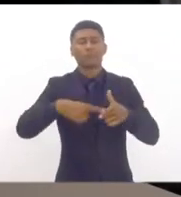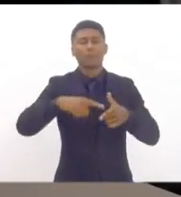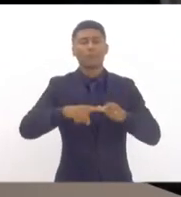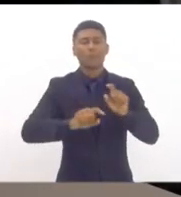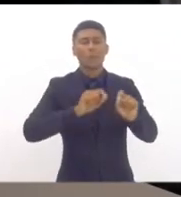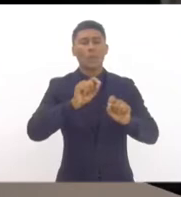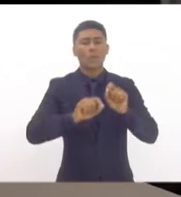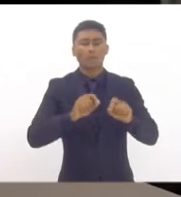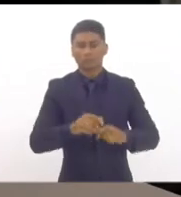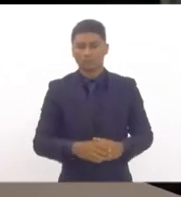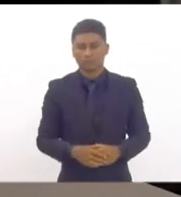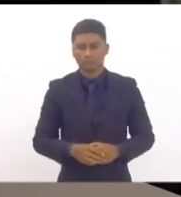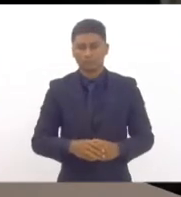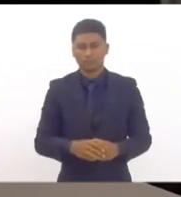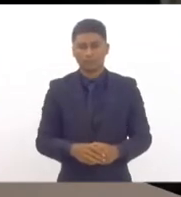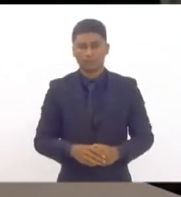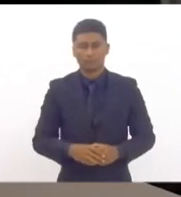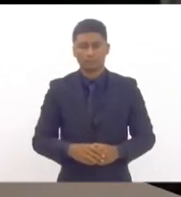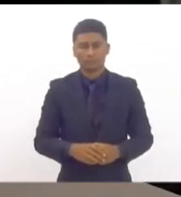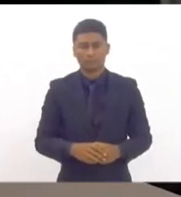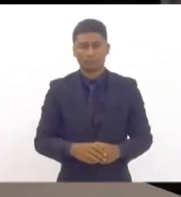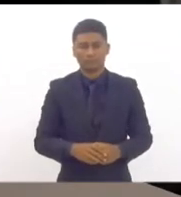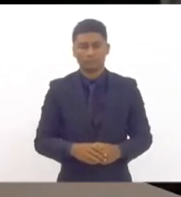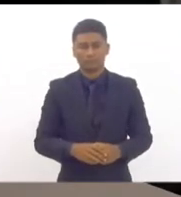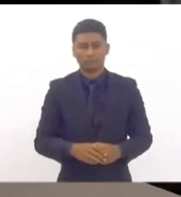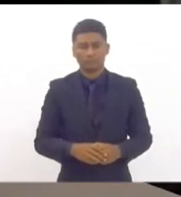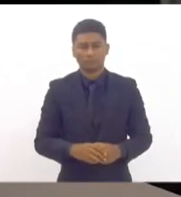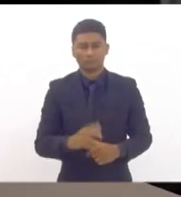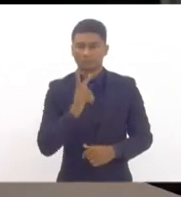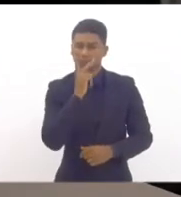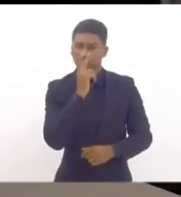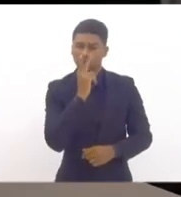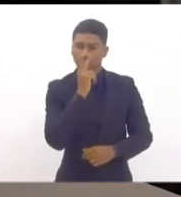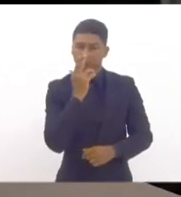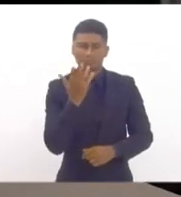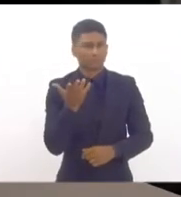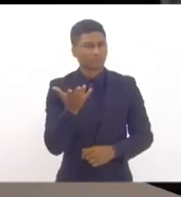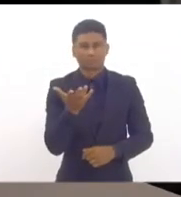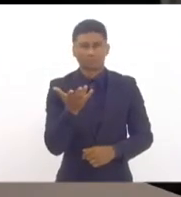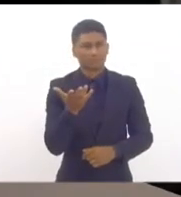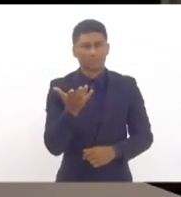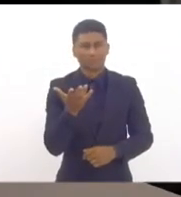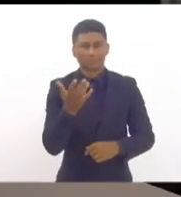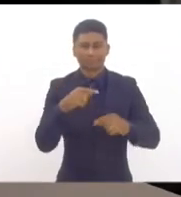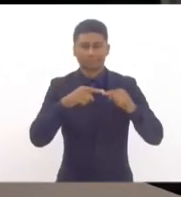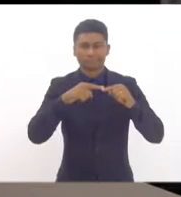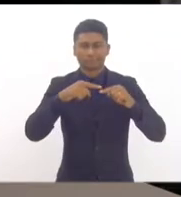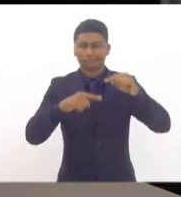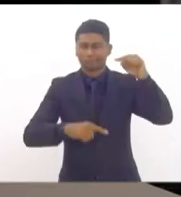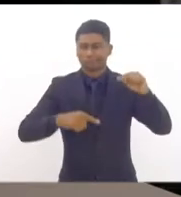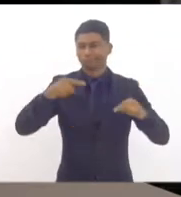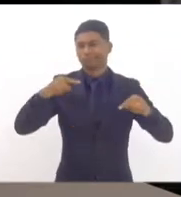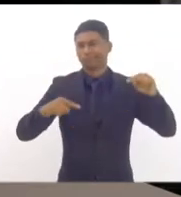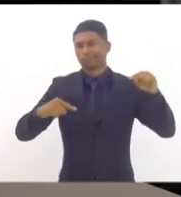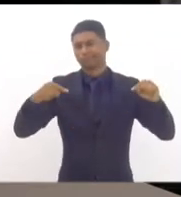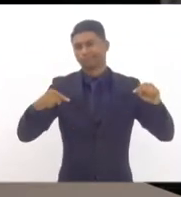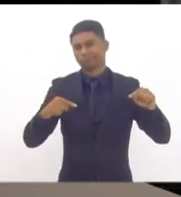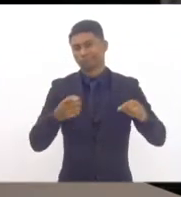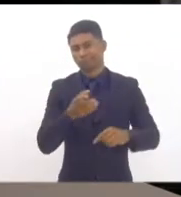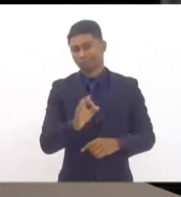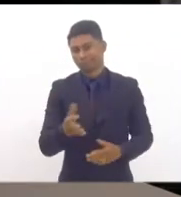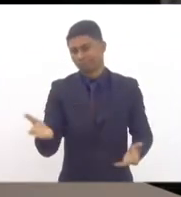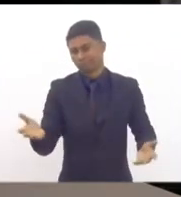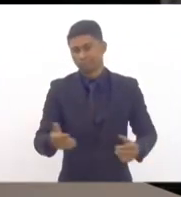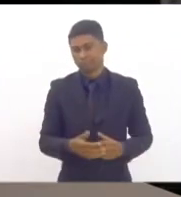gerando um pouco de não digo de desvantagem, né? Mas porque, por exemplo, a gente teve nesse